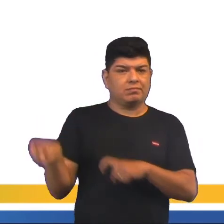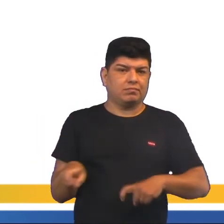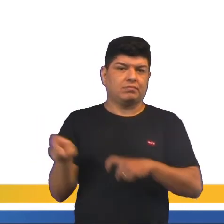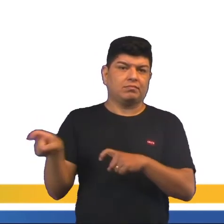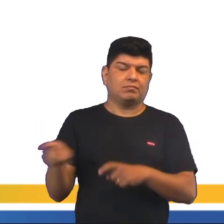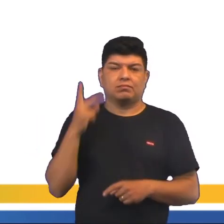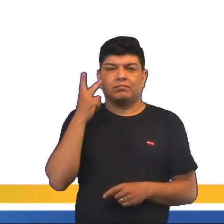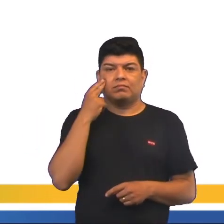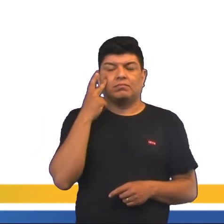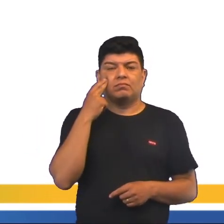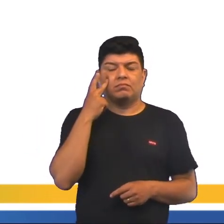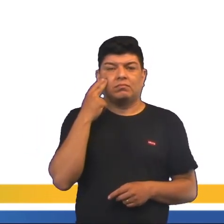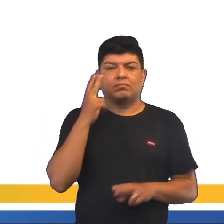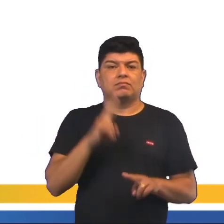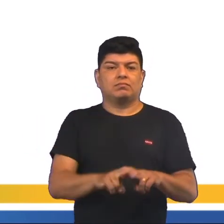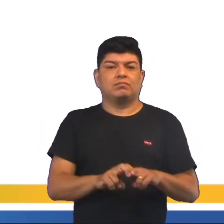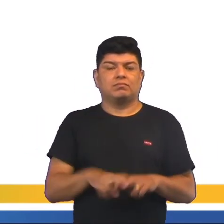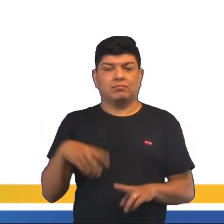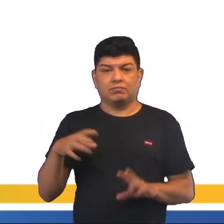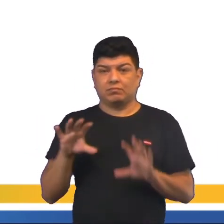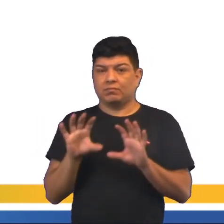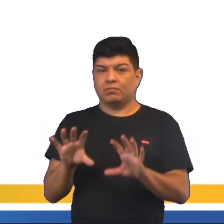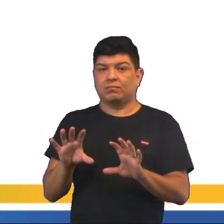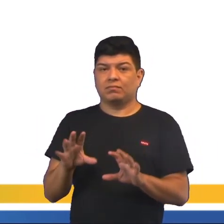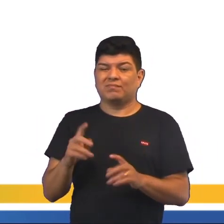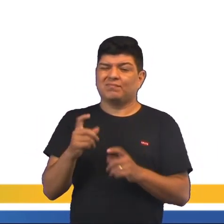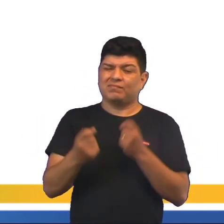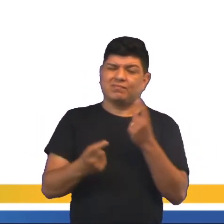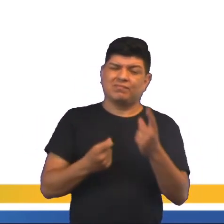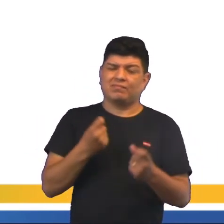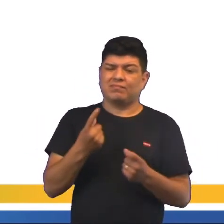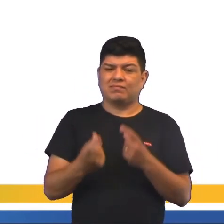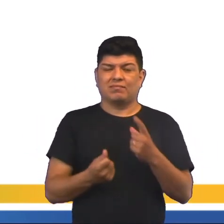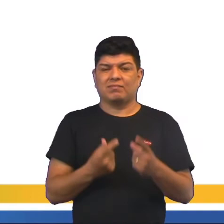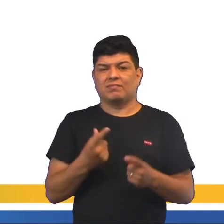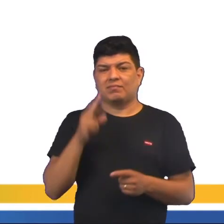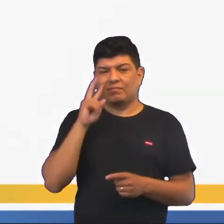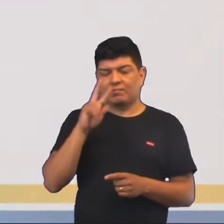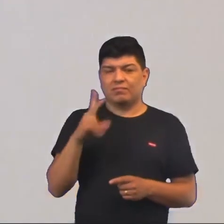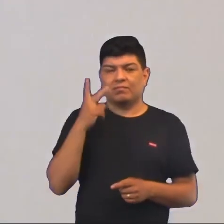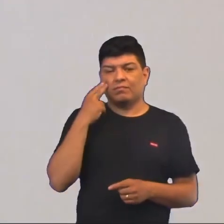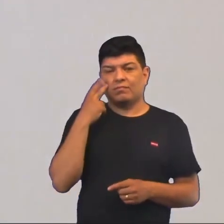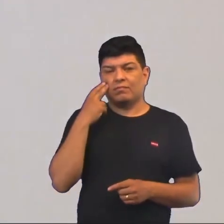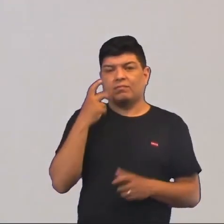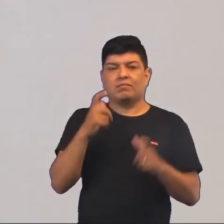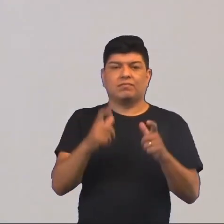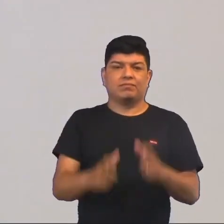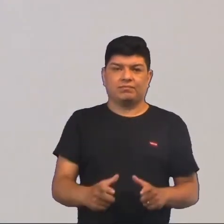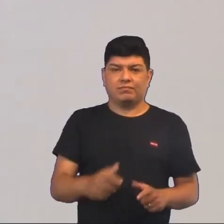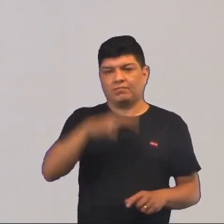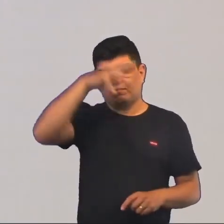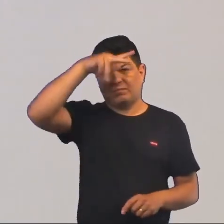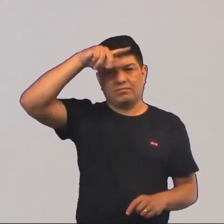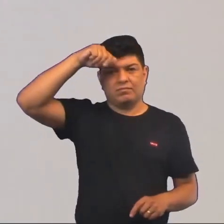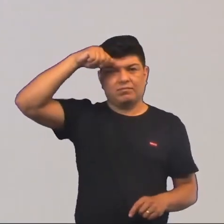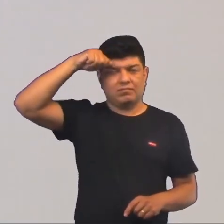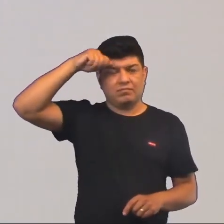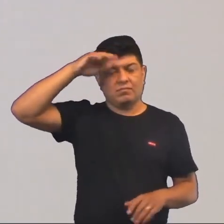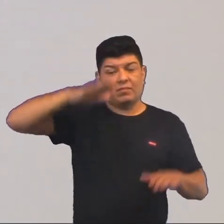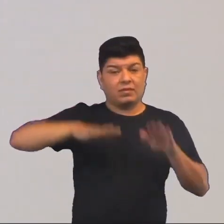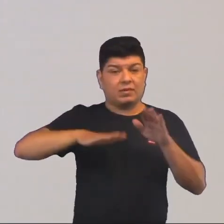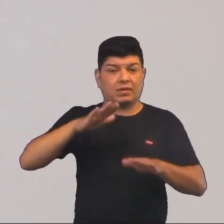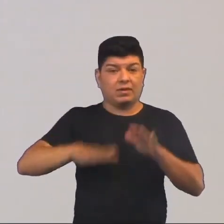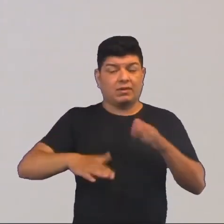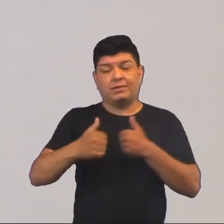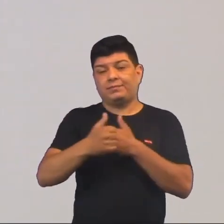campos naturais, né? Então no nosso caso é raro você ver campos naturais na região amazônica, às vezes